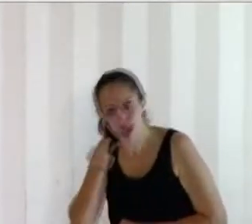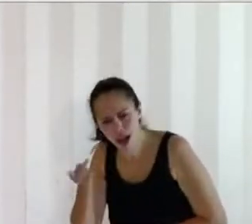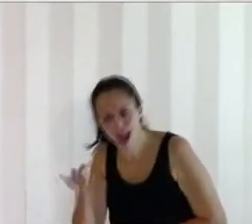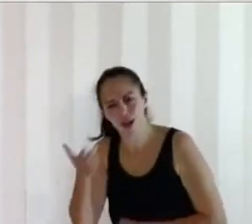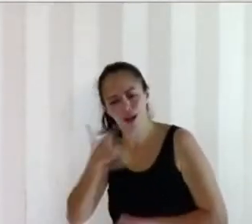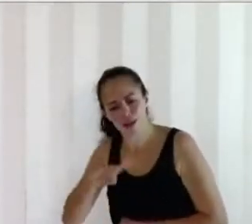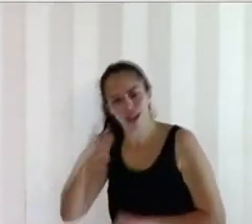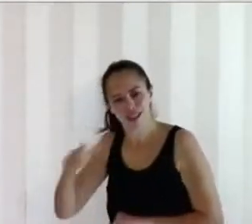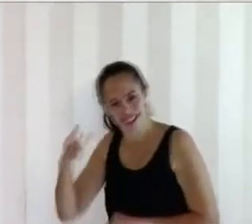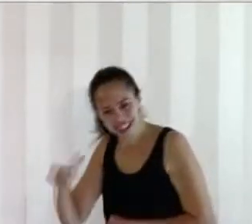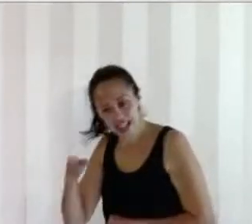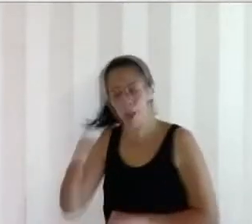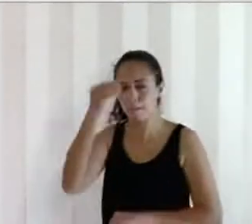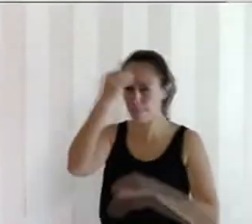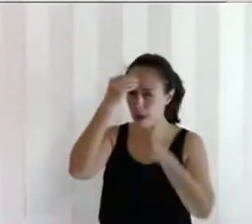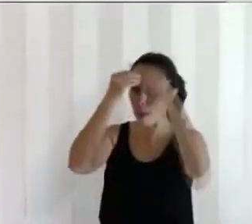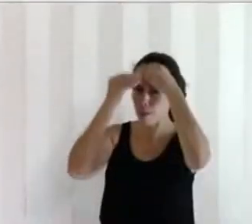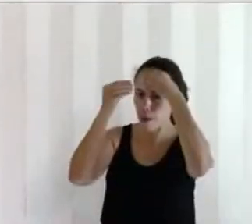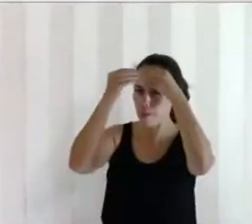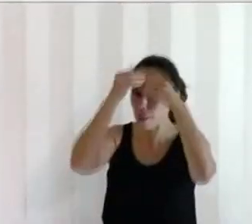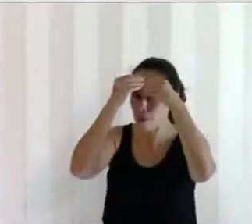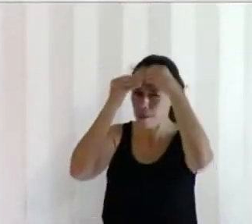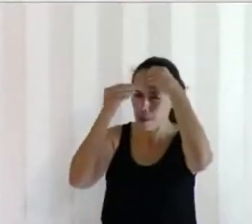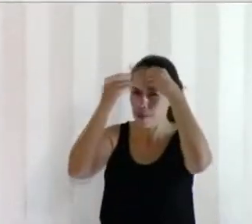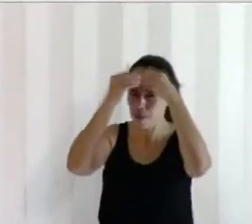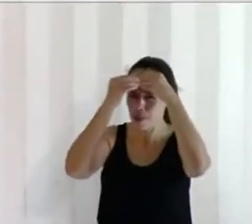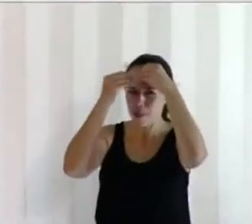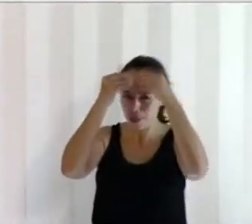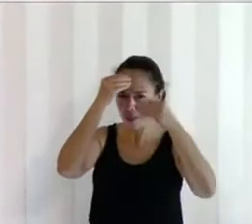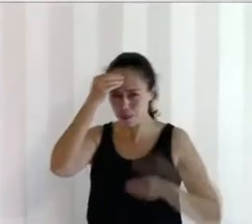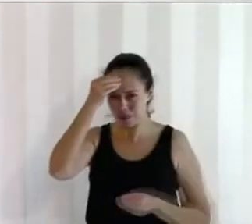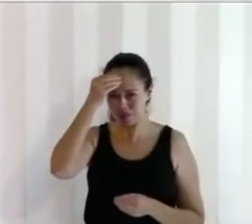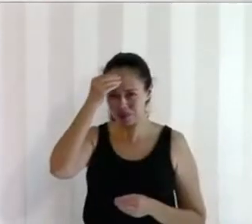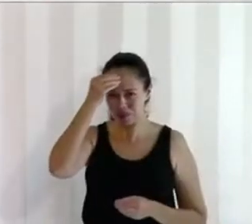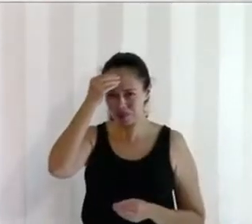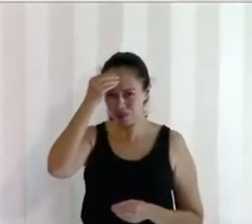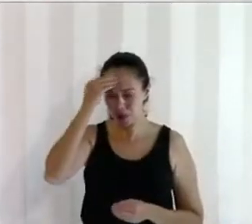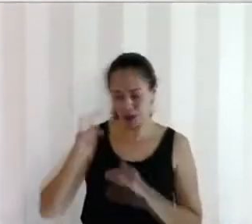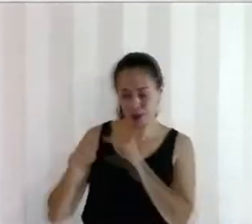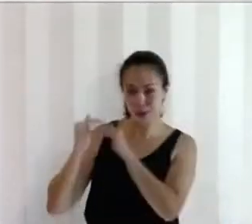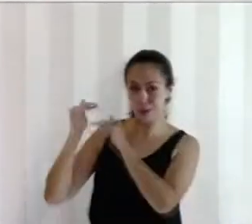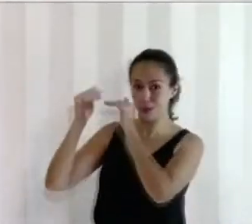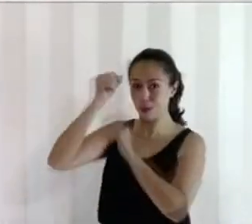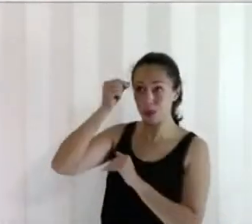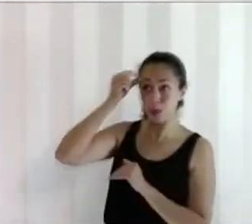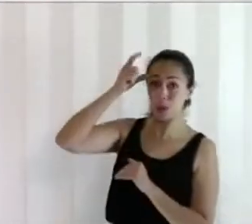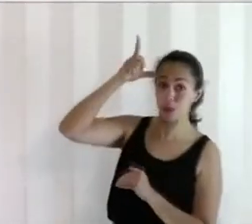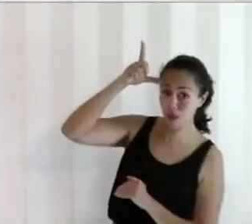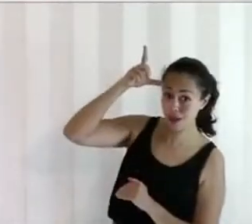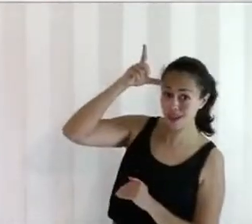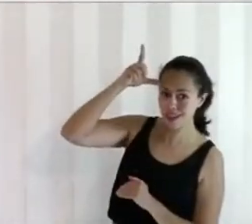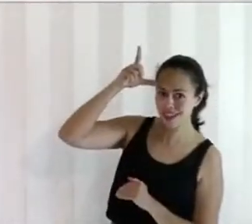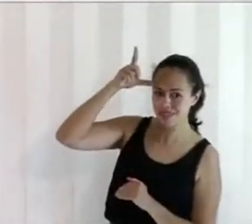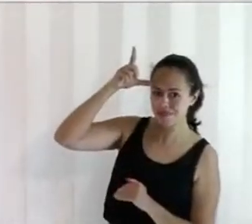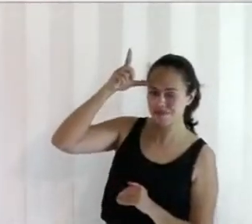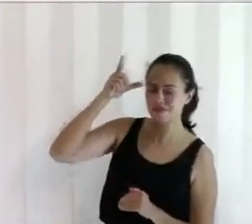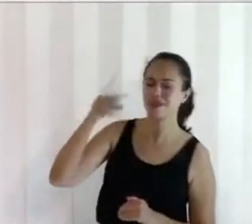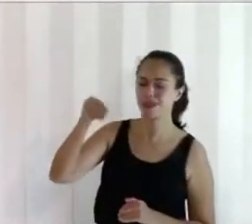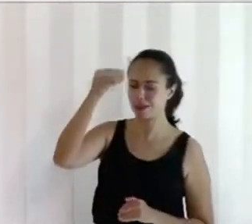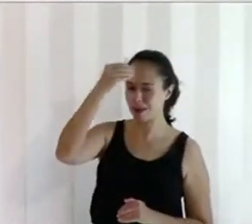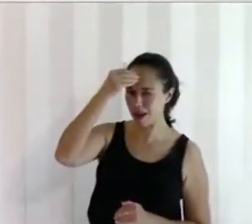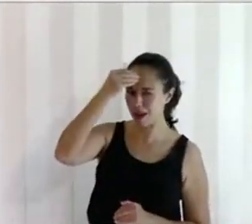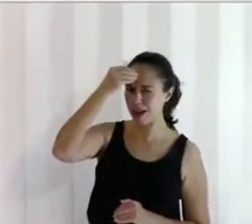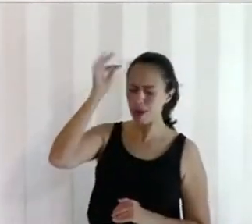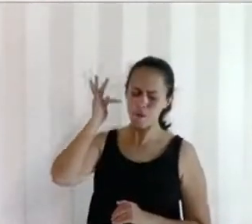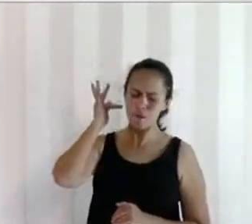importantíssimo para a vida dele ou dela. Talvez seja isso que lá ao longo da caminhada vai ajudá-lo a